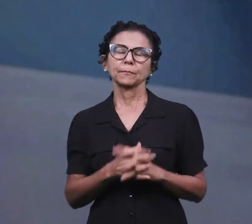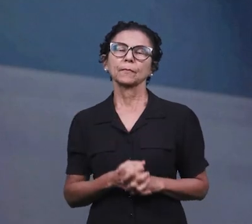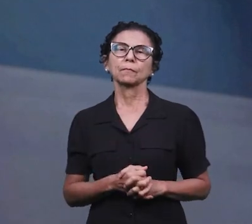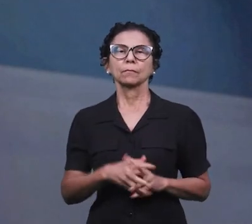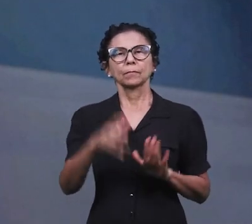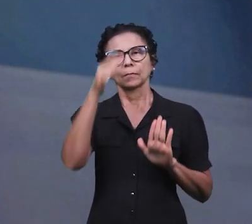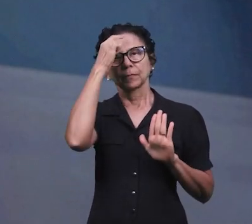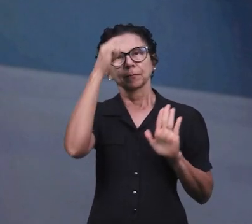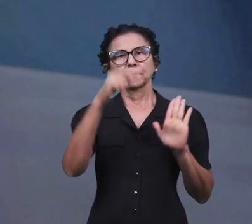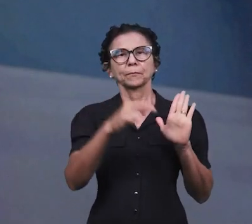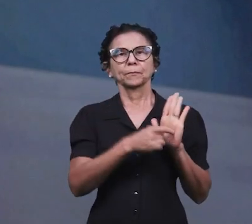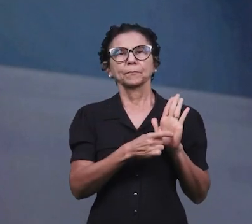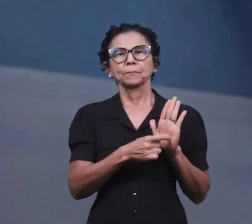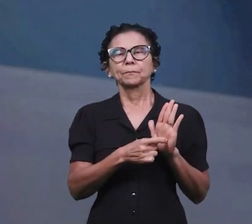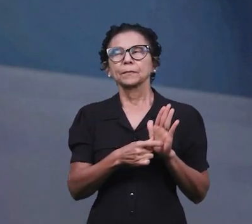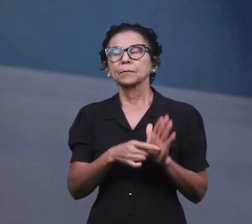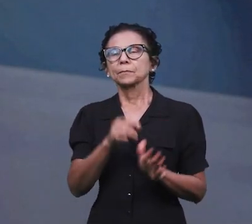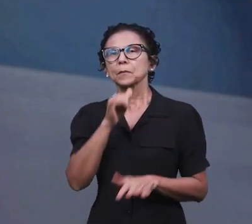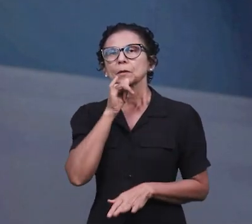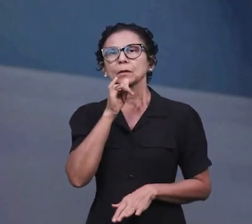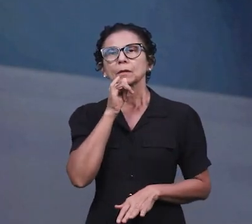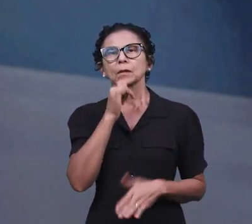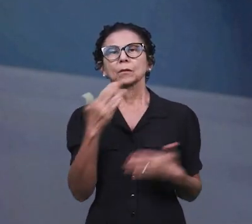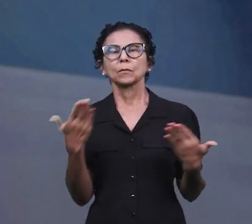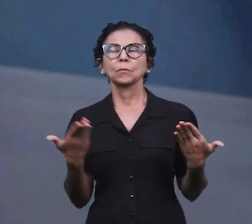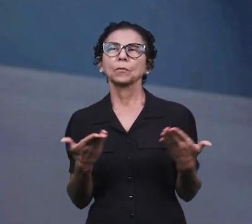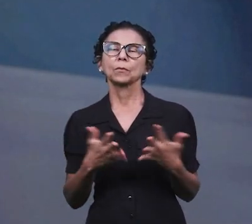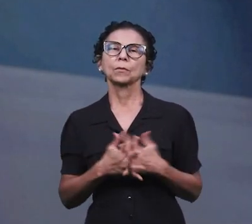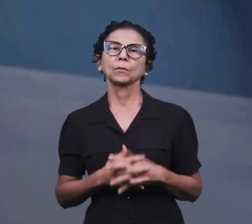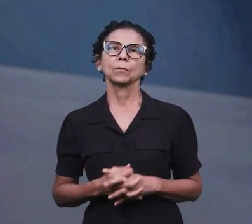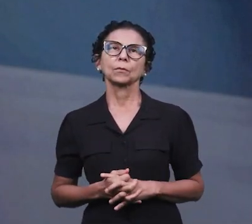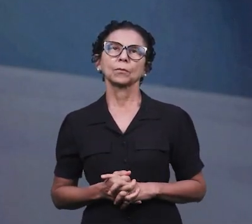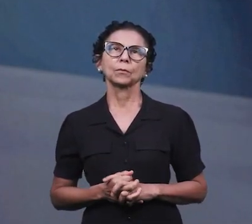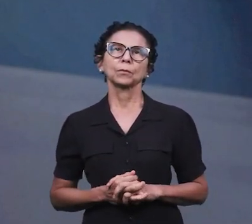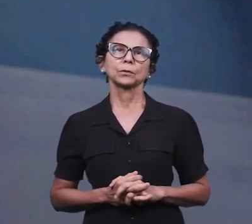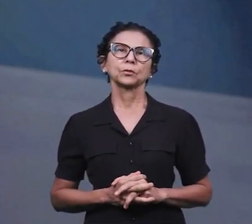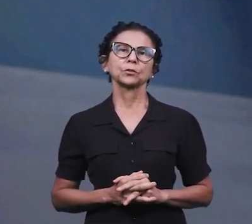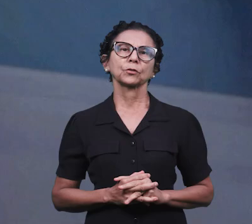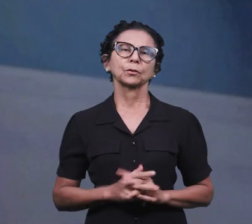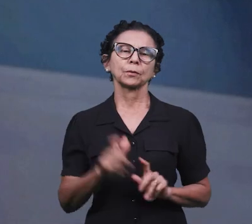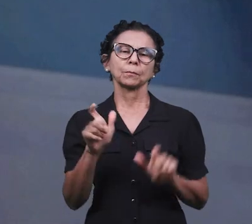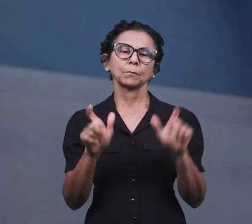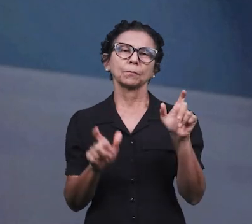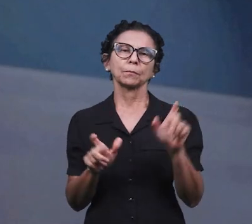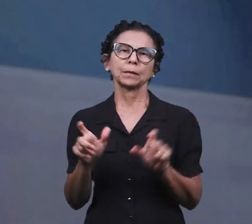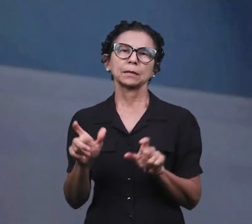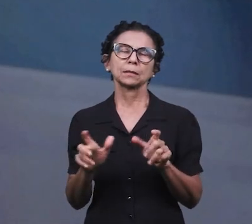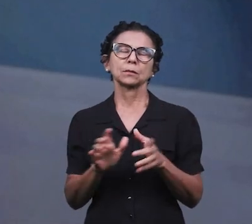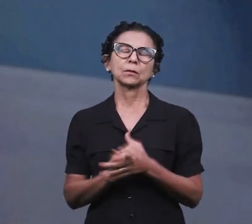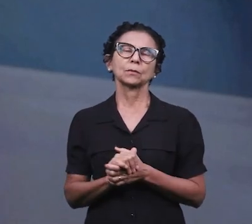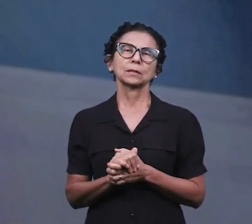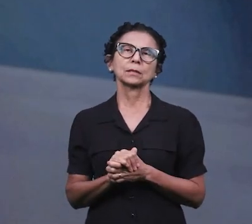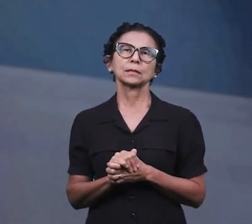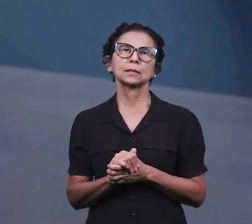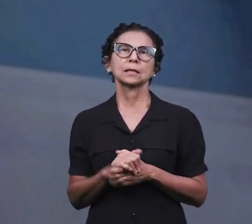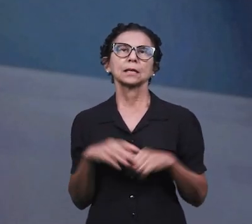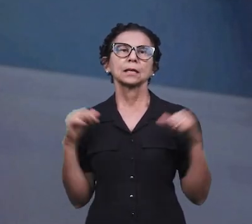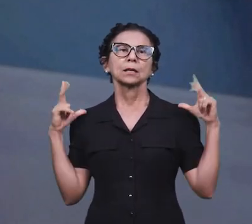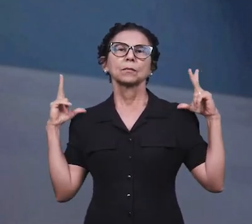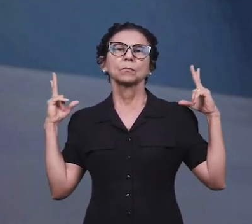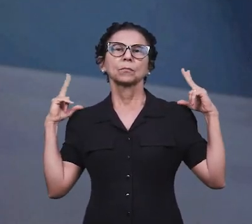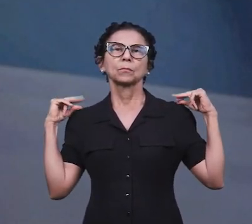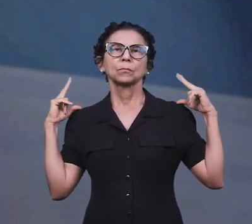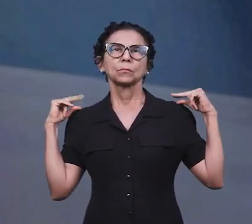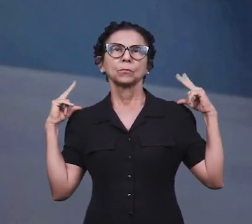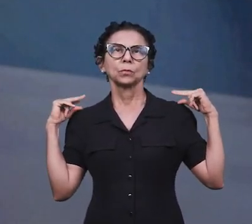Você pega, por exemplo, hoje o trabalho dessas pessoas que são motoristas de momentos ali,